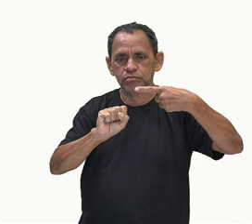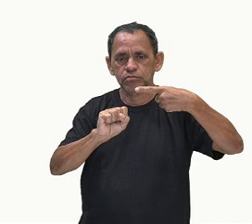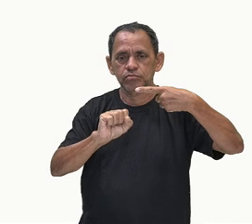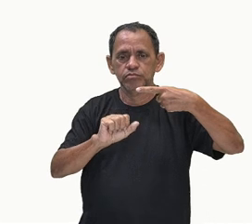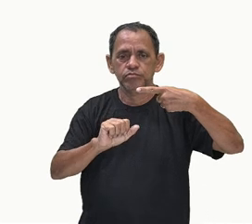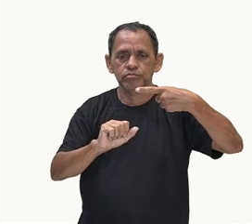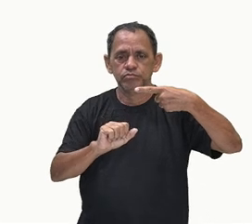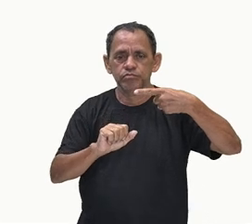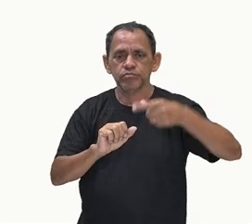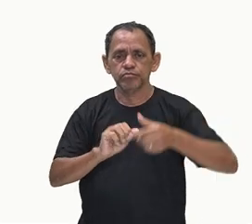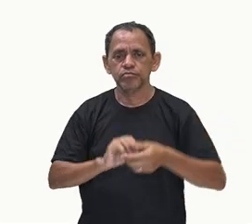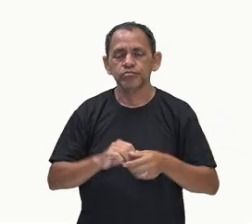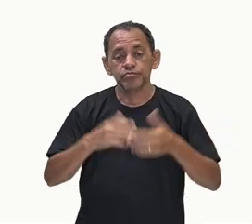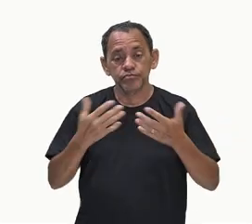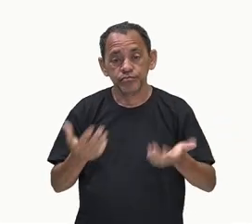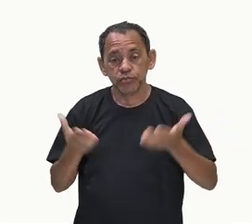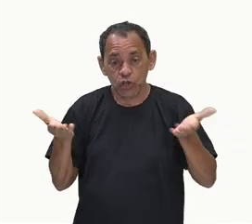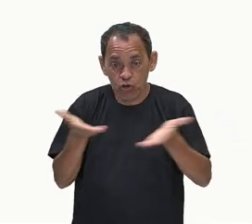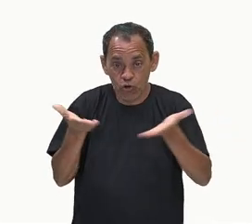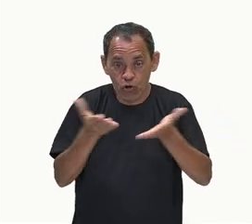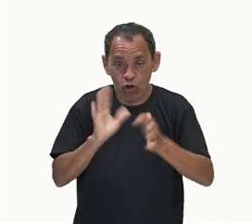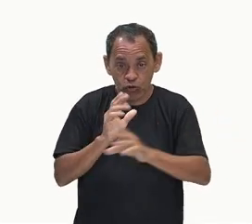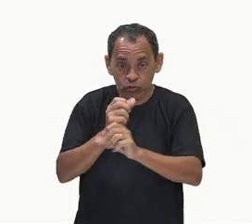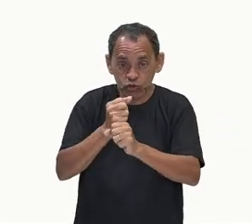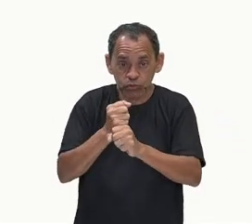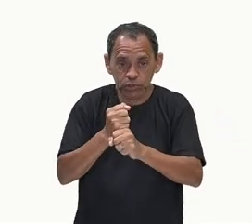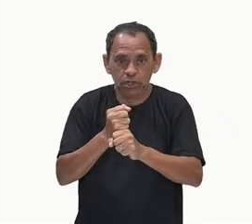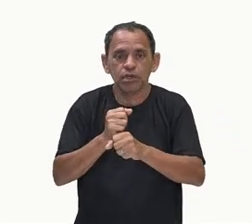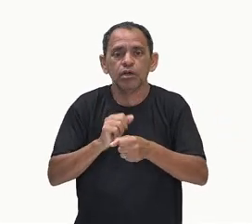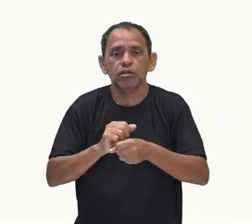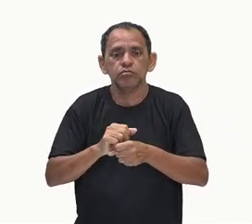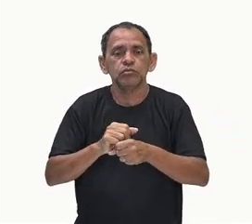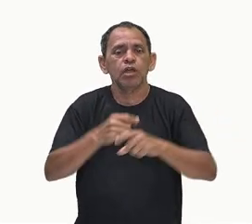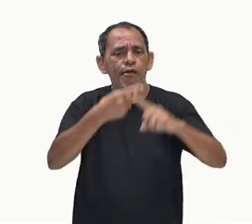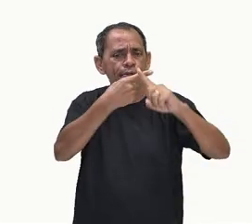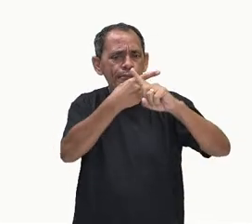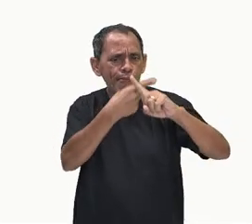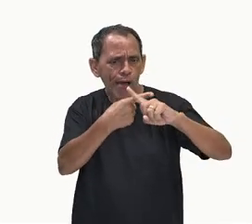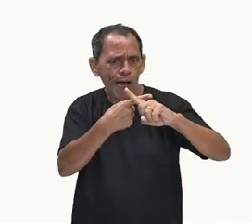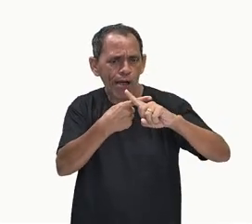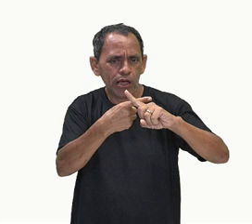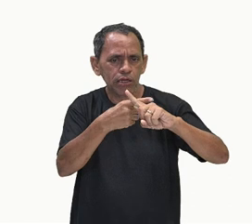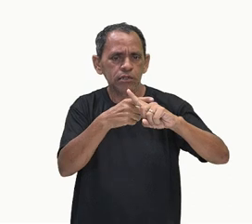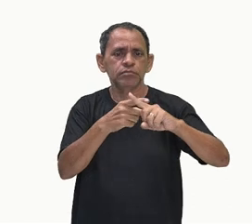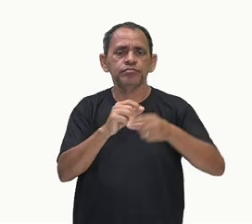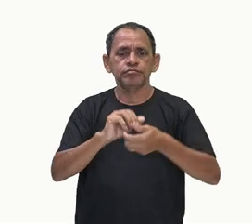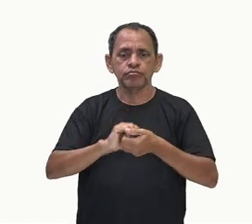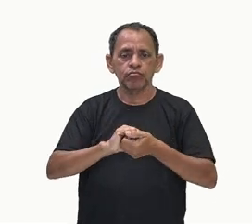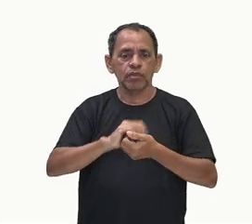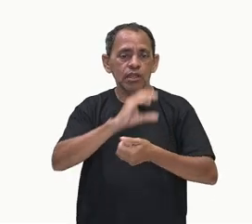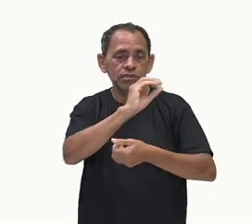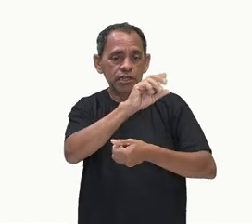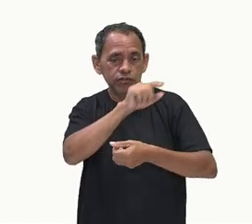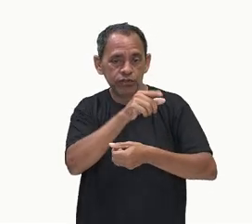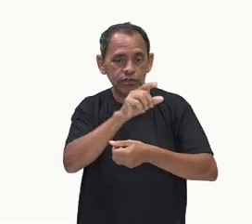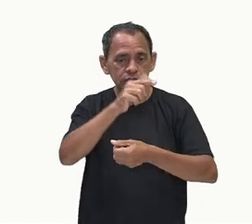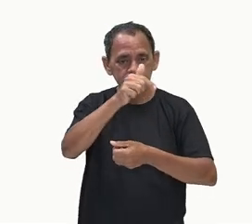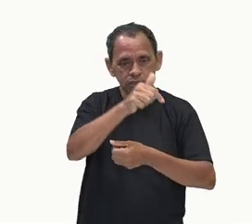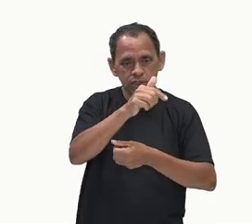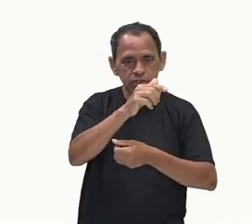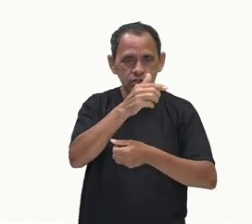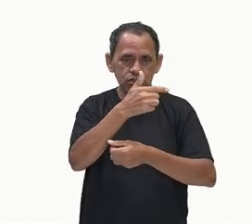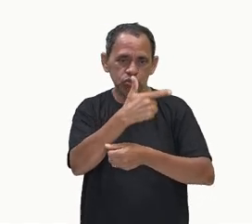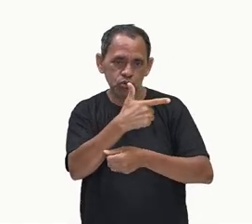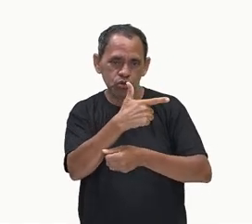0,78 então agora a gente vai multiplicar 0,72 por ac e 5,4 por